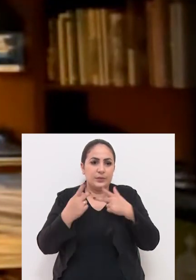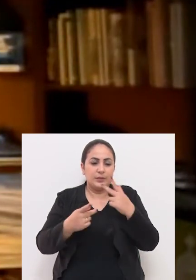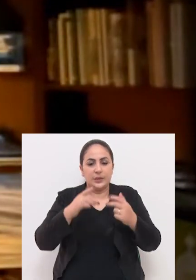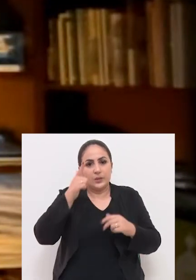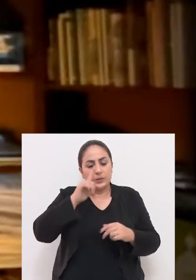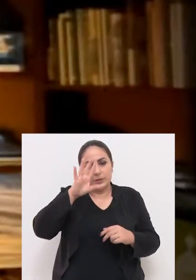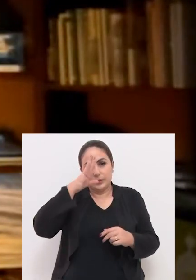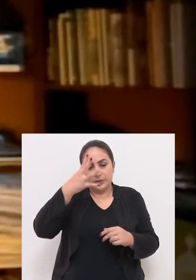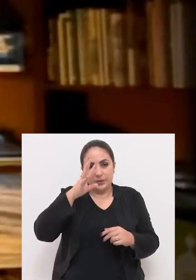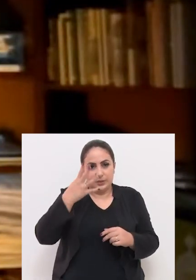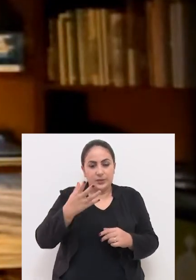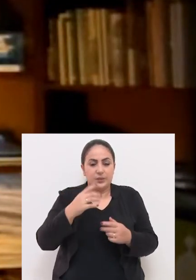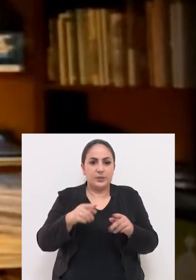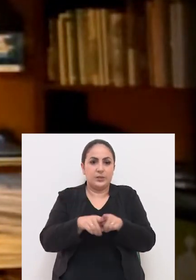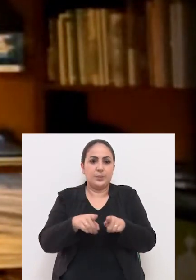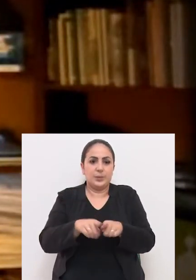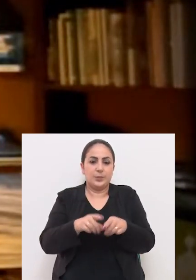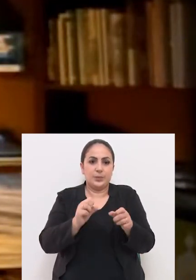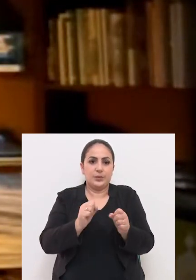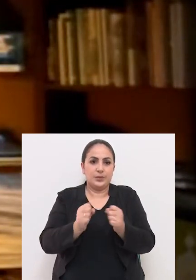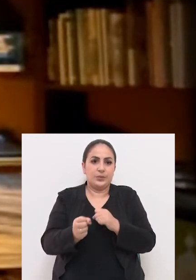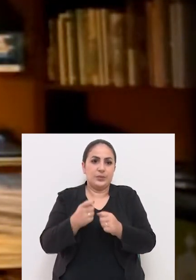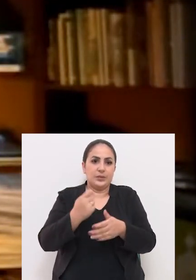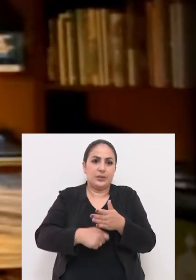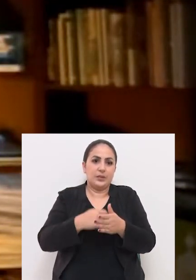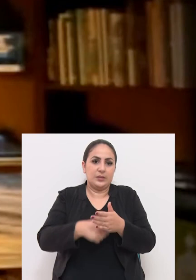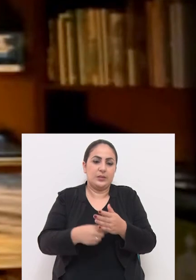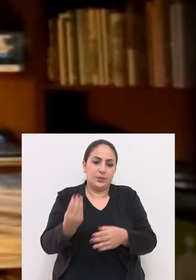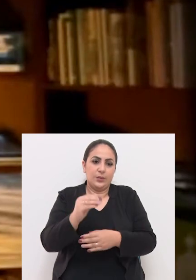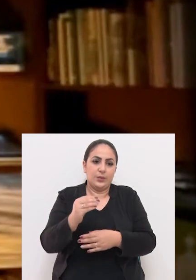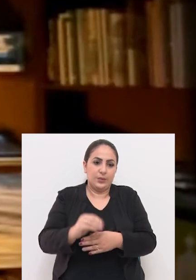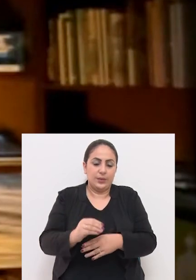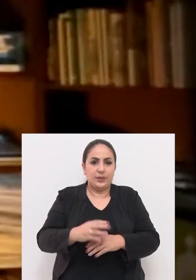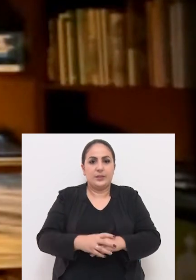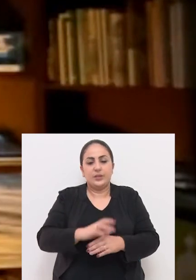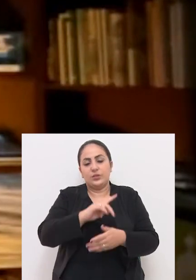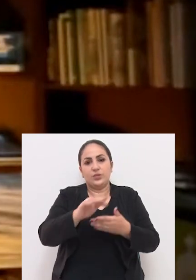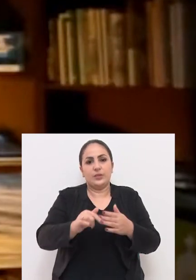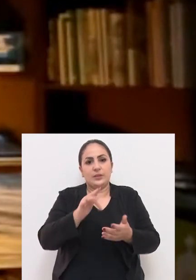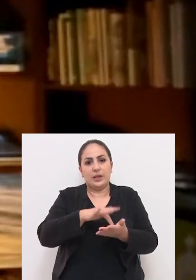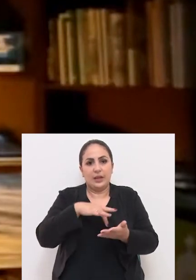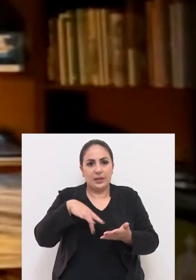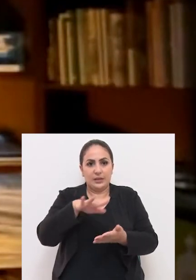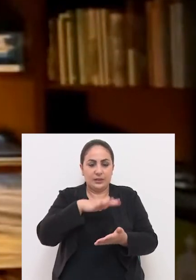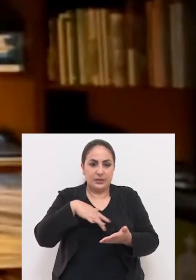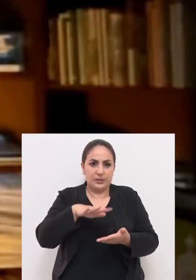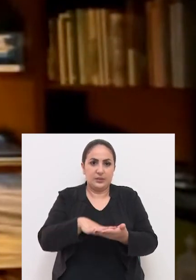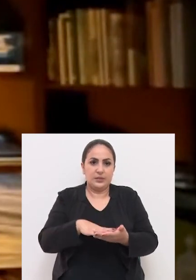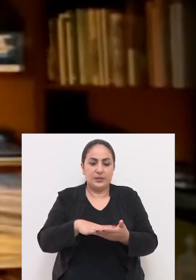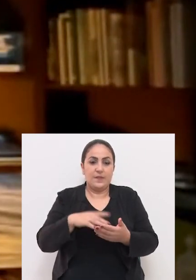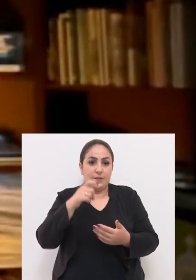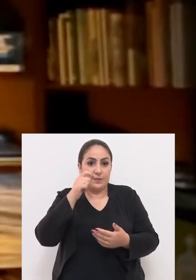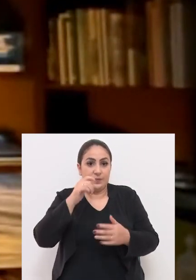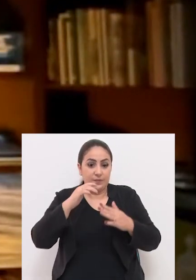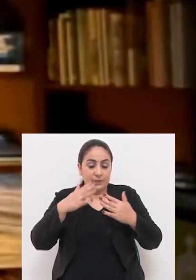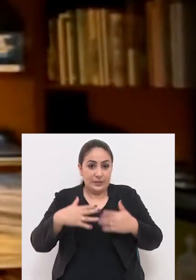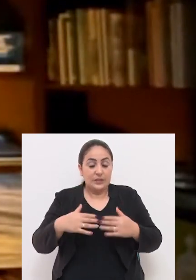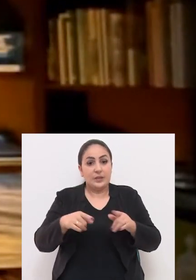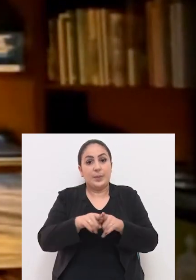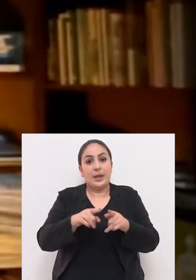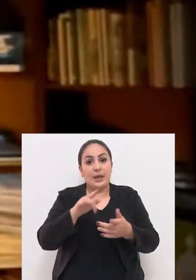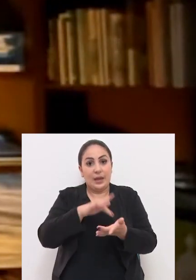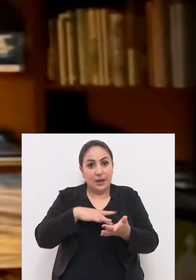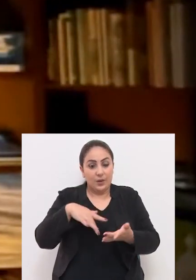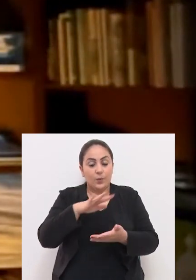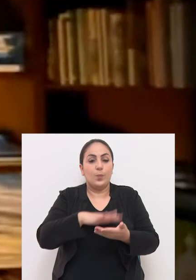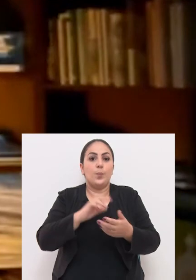eu diria, de resoluções possíveis de ser aplicadas em várias situações físicas